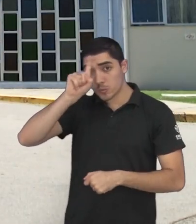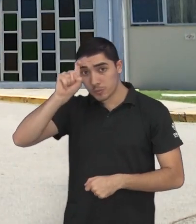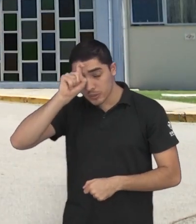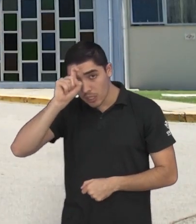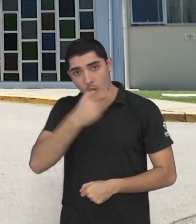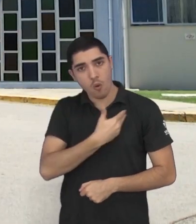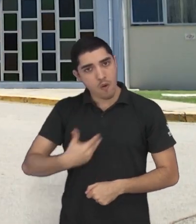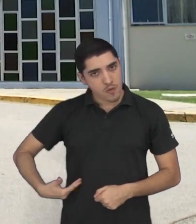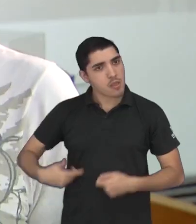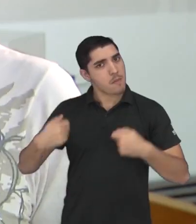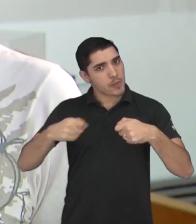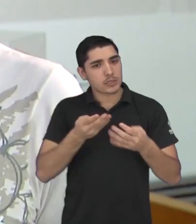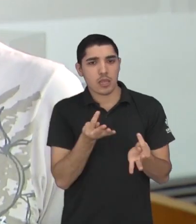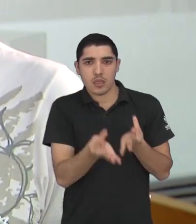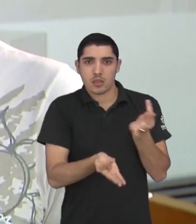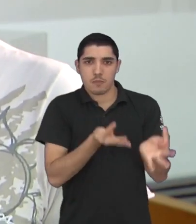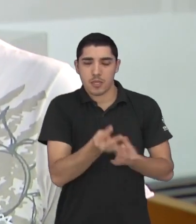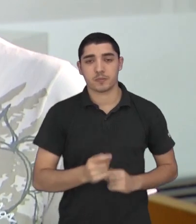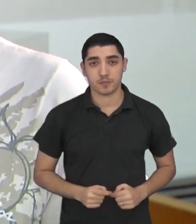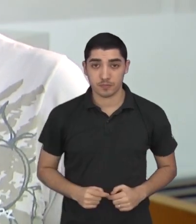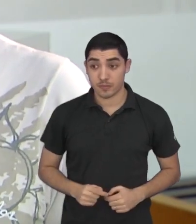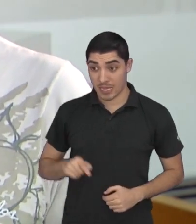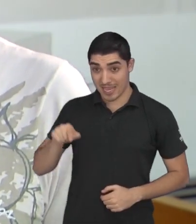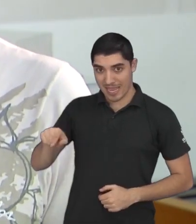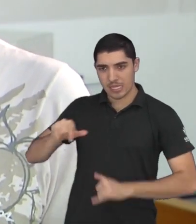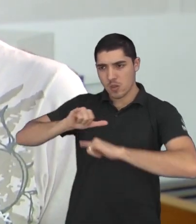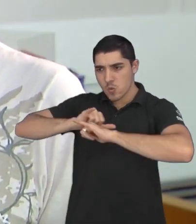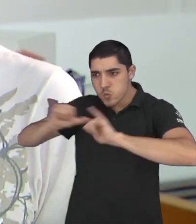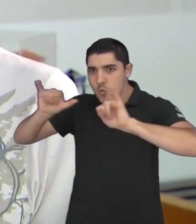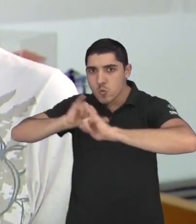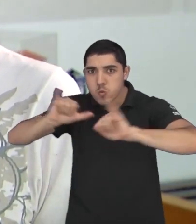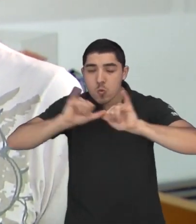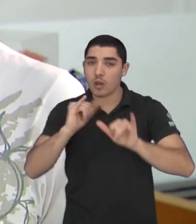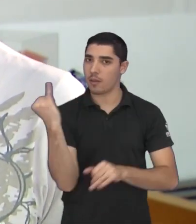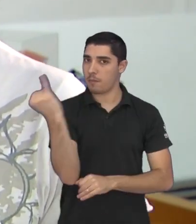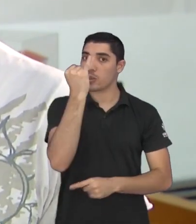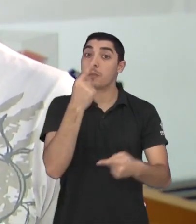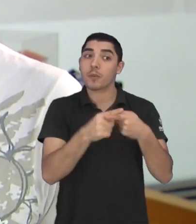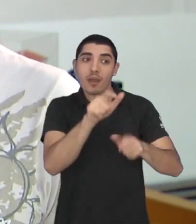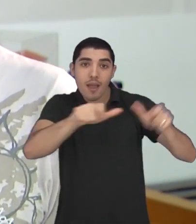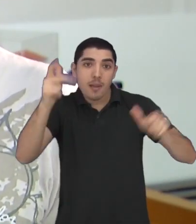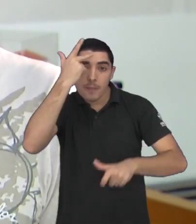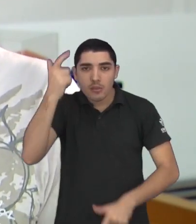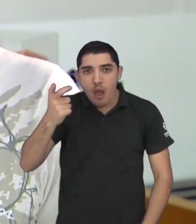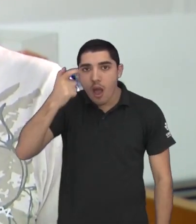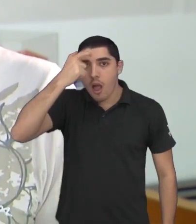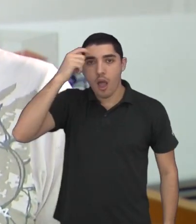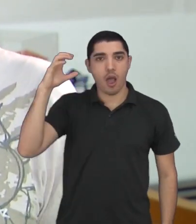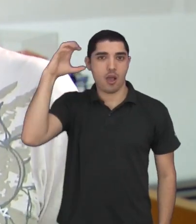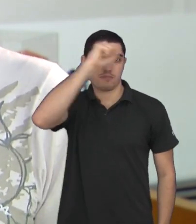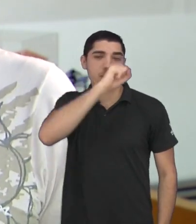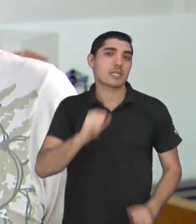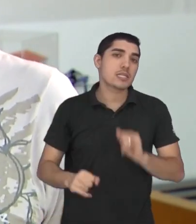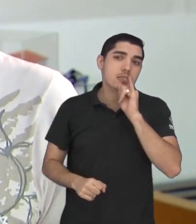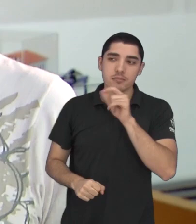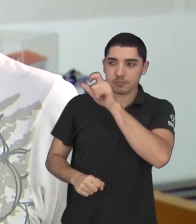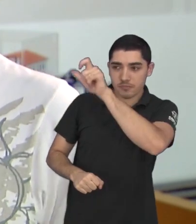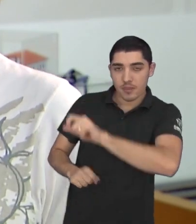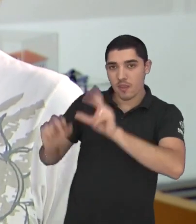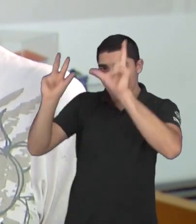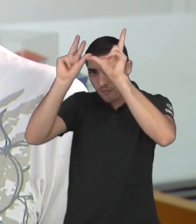está conosco e nós estamos com ele. Como a gente sempre diz, estamos juntos, Hapki, Kamsahamnida, é